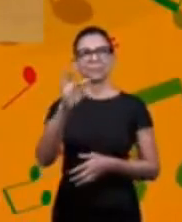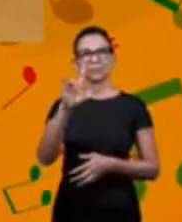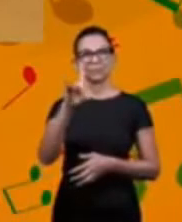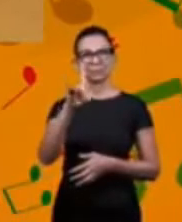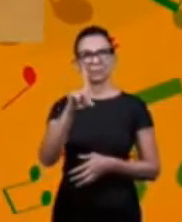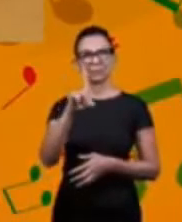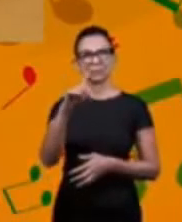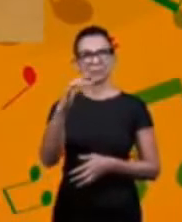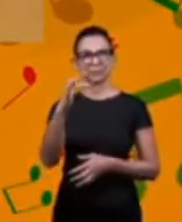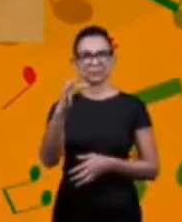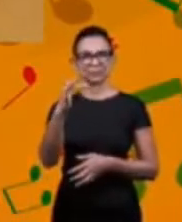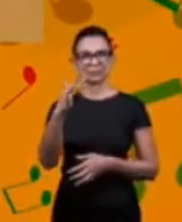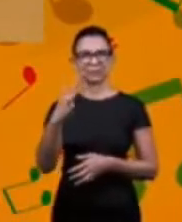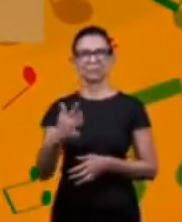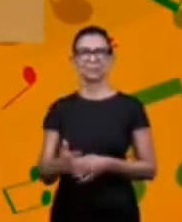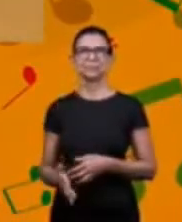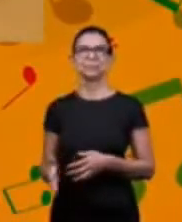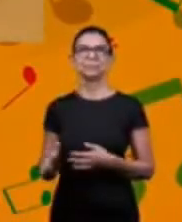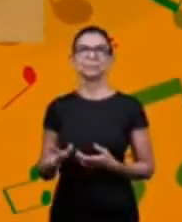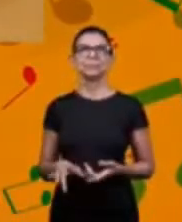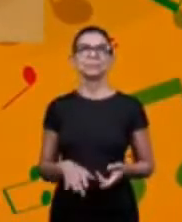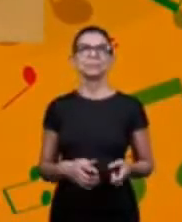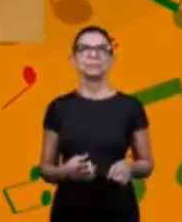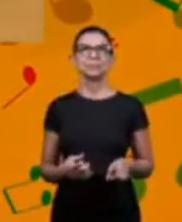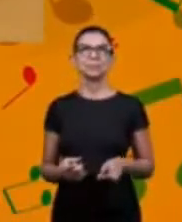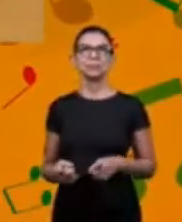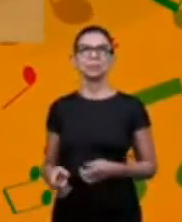Brasília, Distrito Federal.